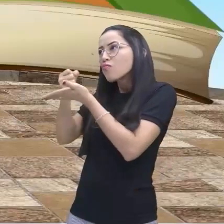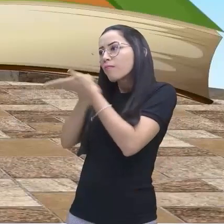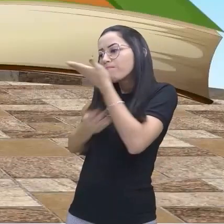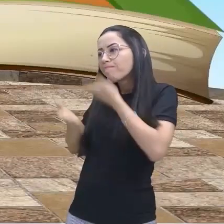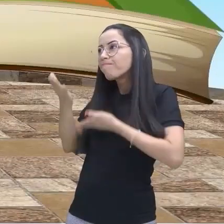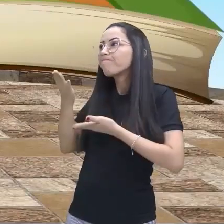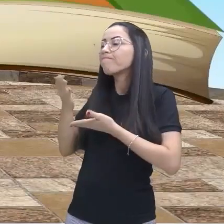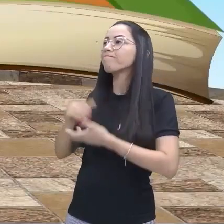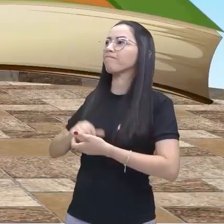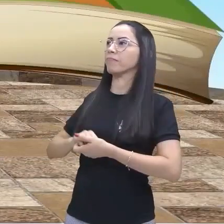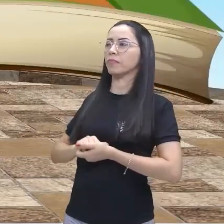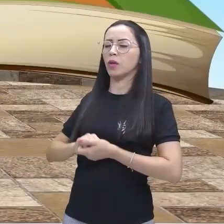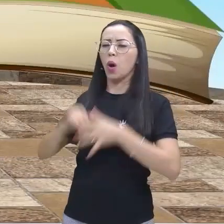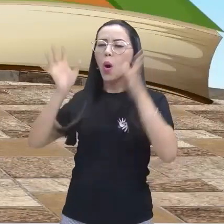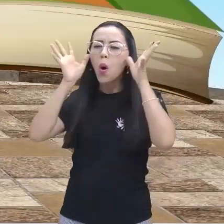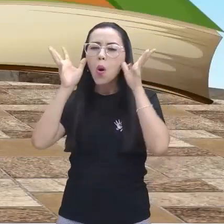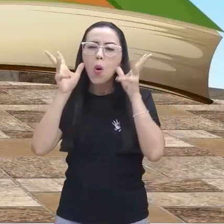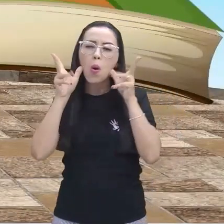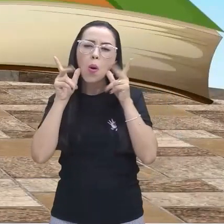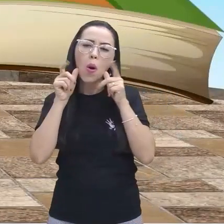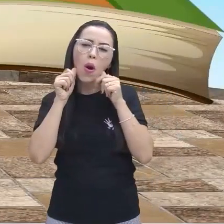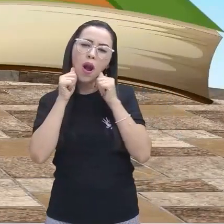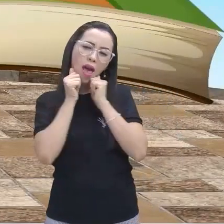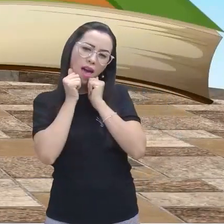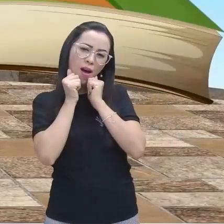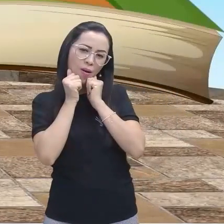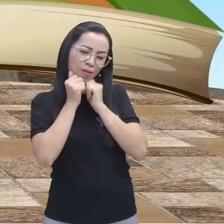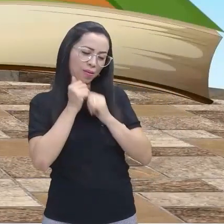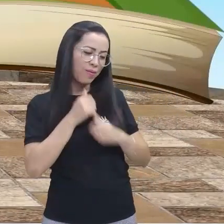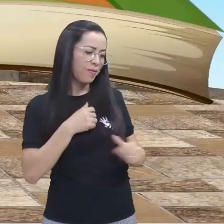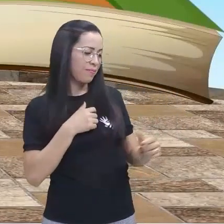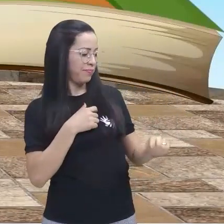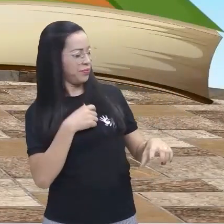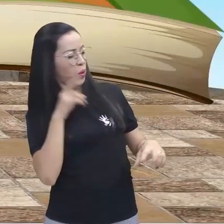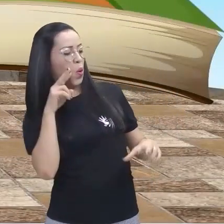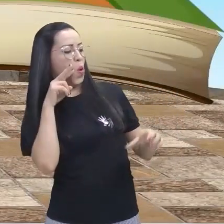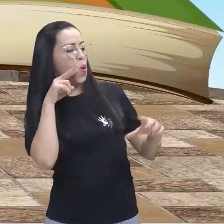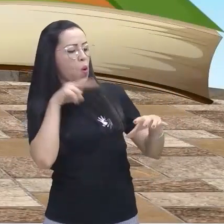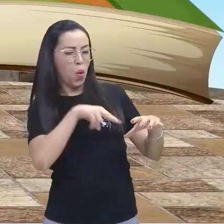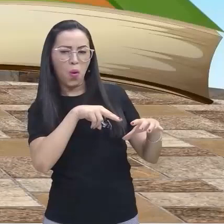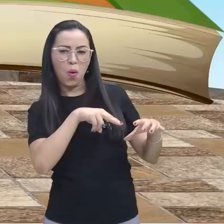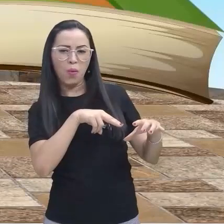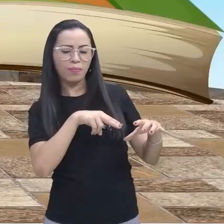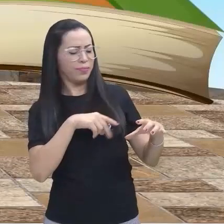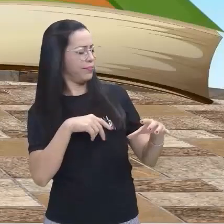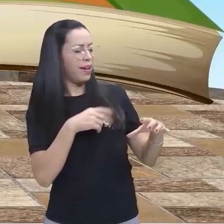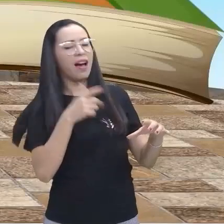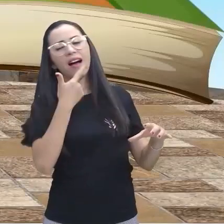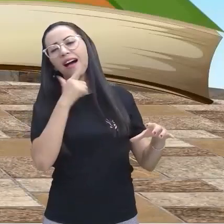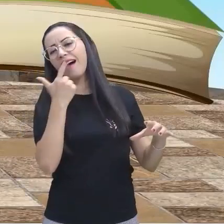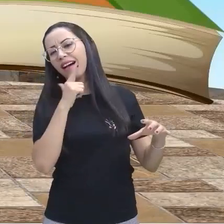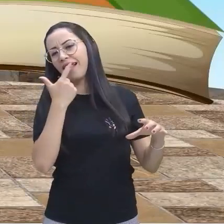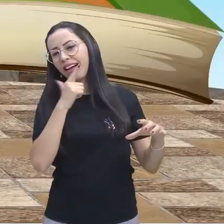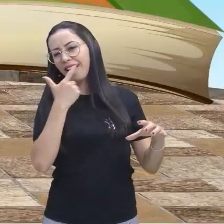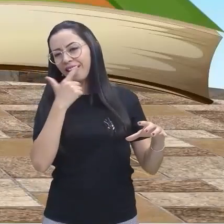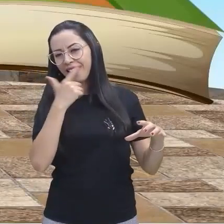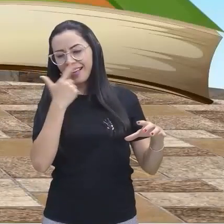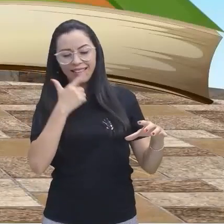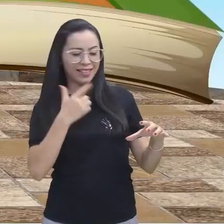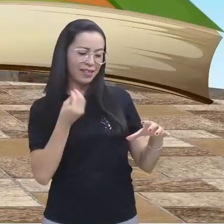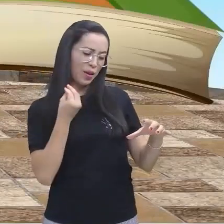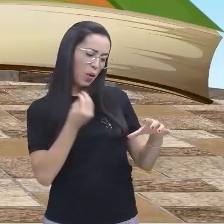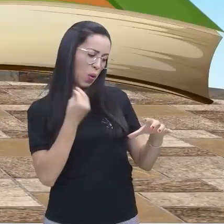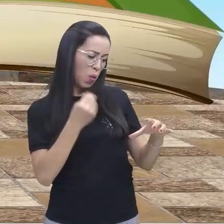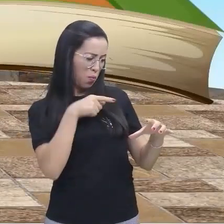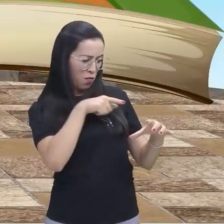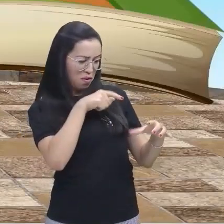O leão ficou tão divertido com essa ideia que levantou a pata e o